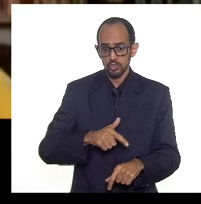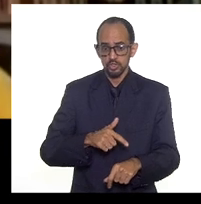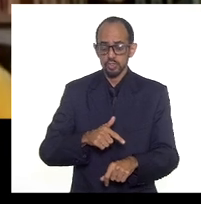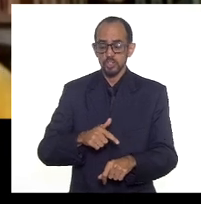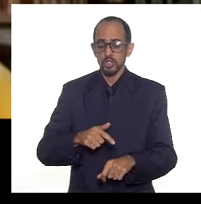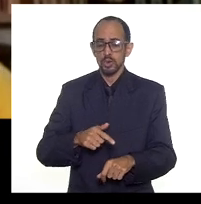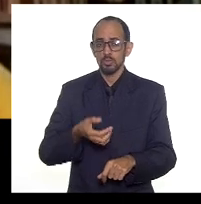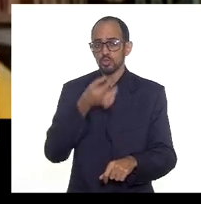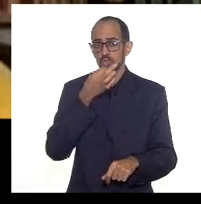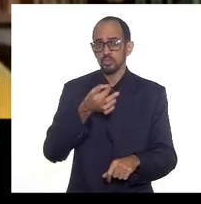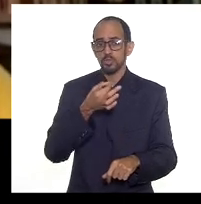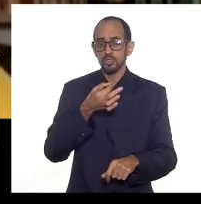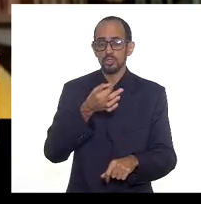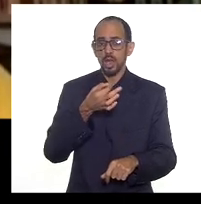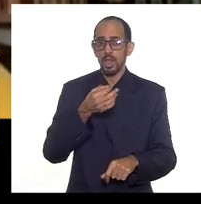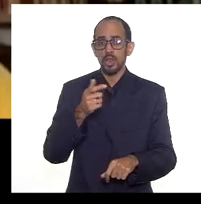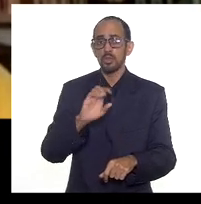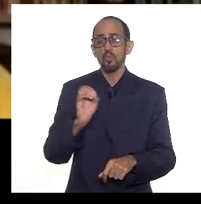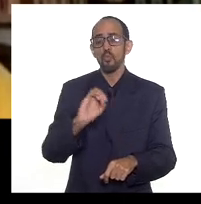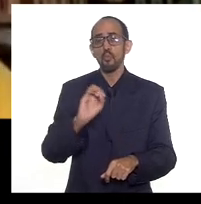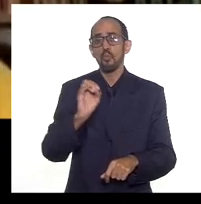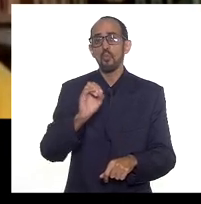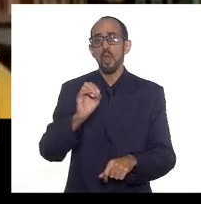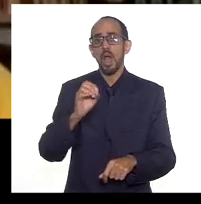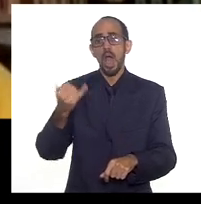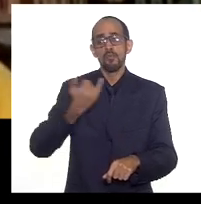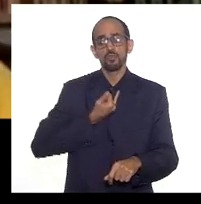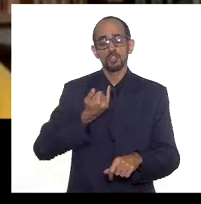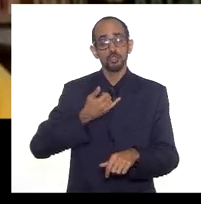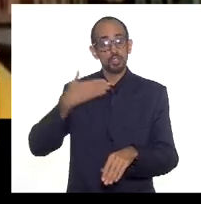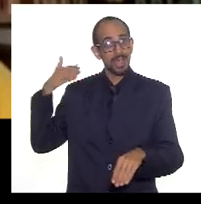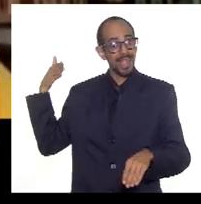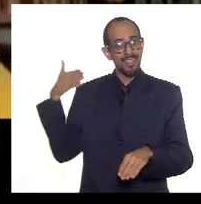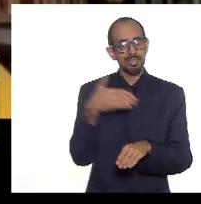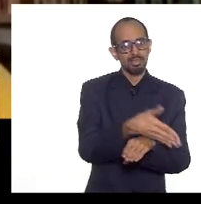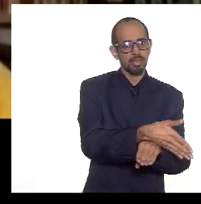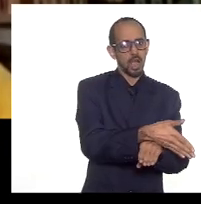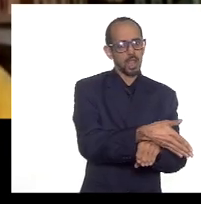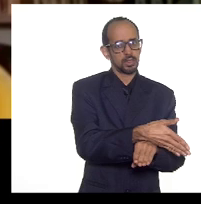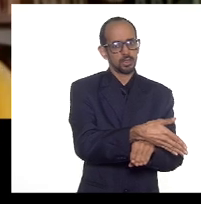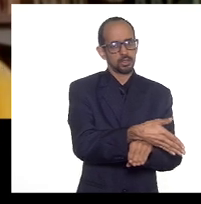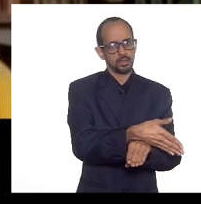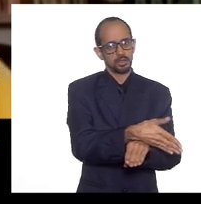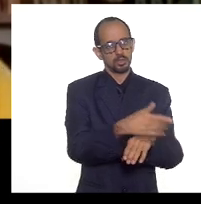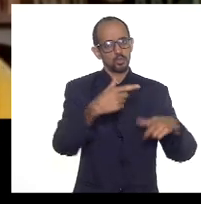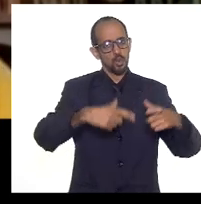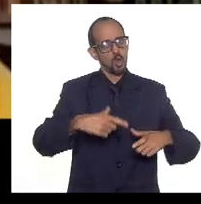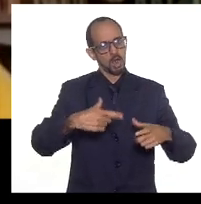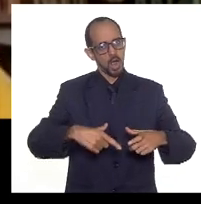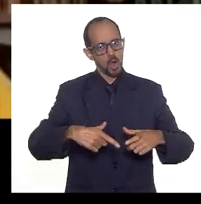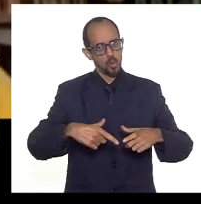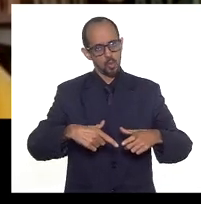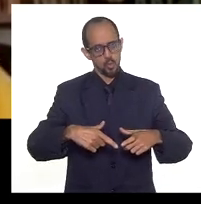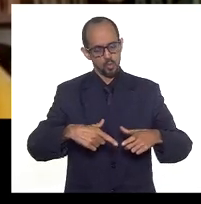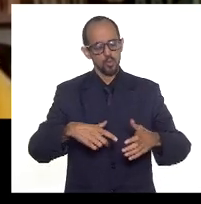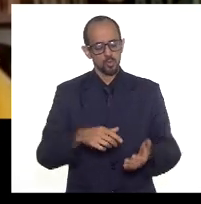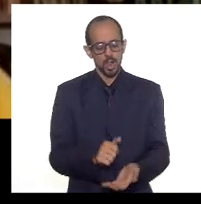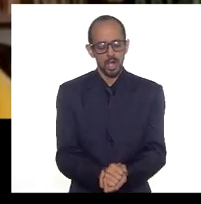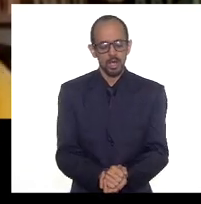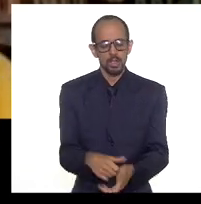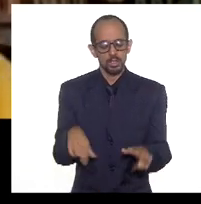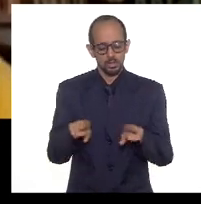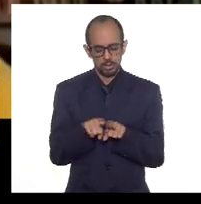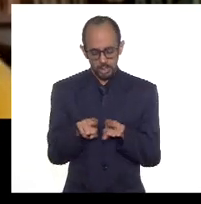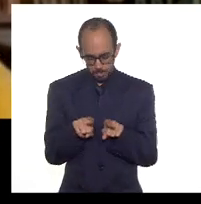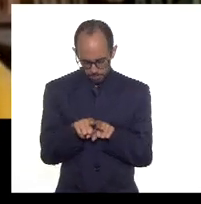invasões no espaço do terreiro, né? E também a Ana Paula falou da questão das